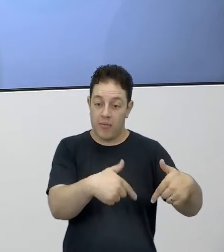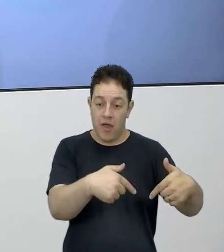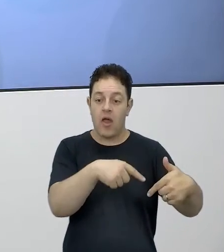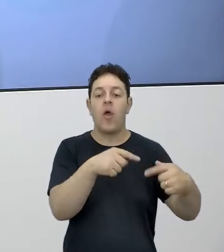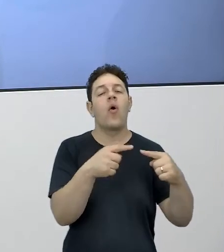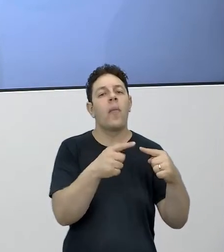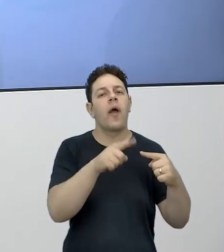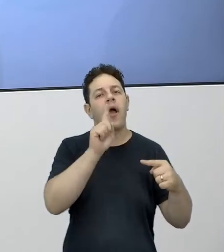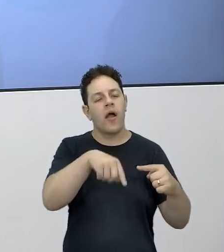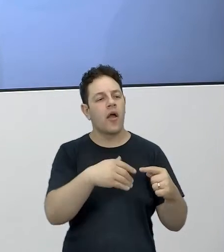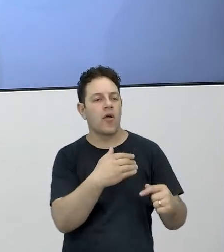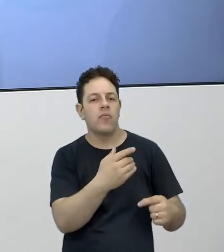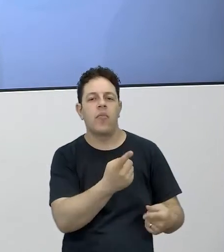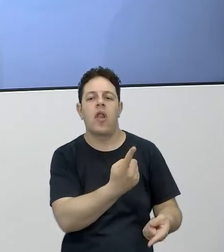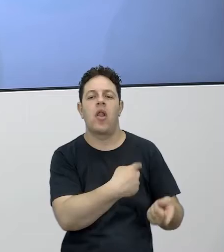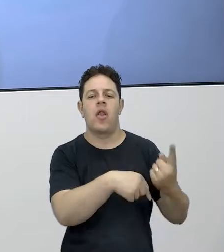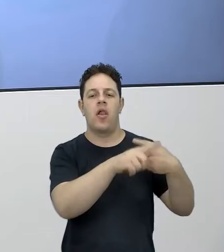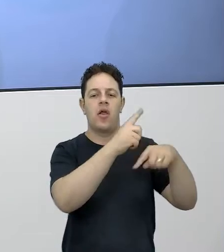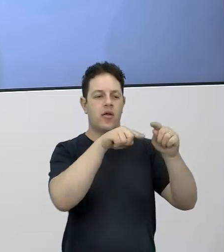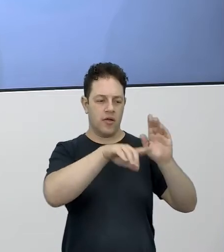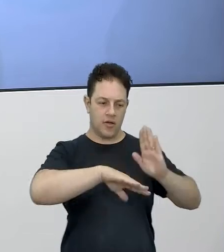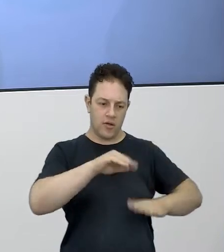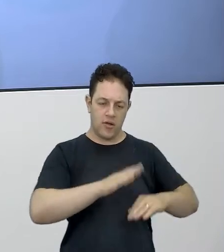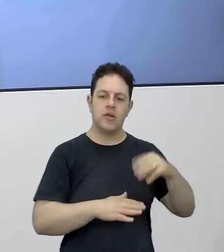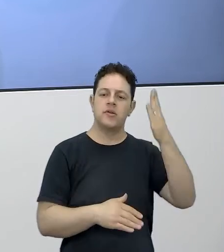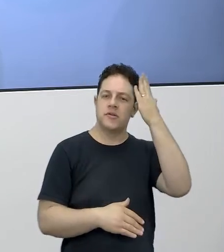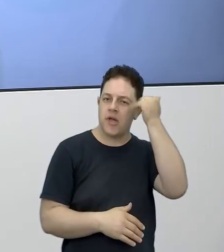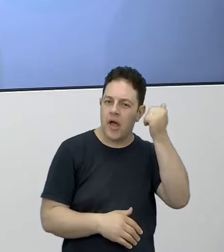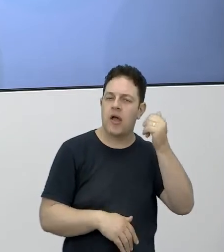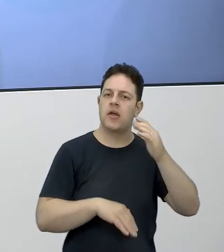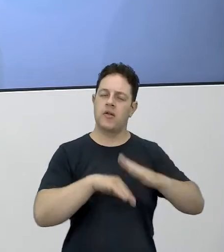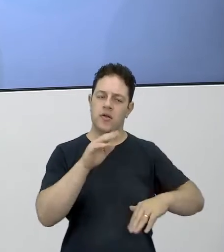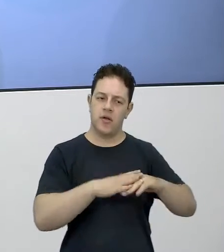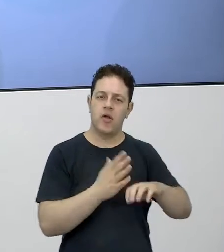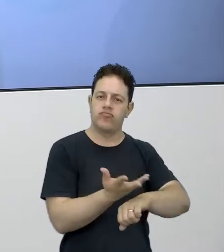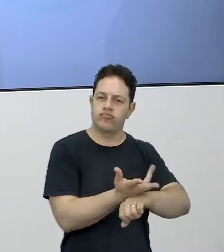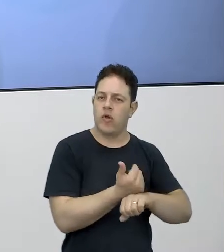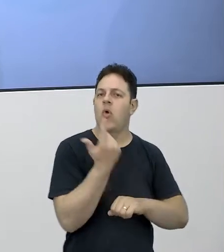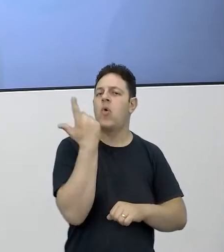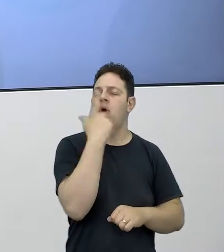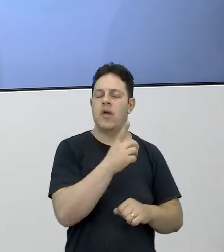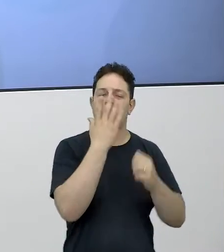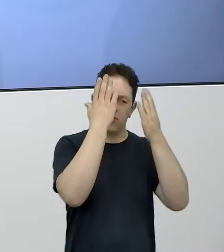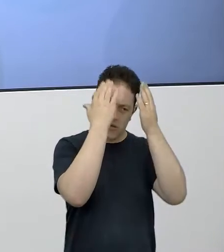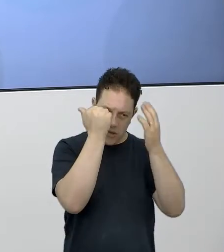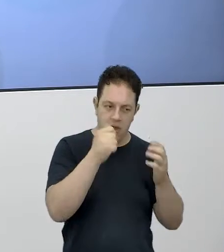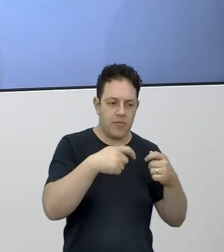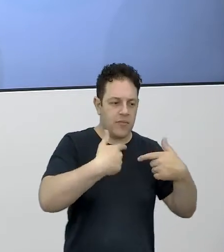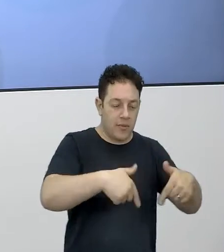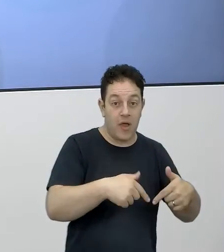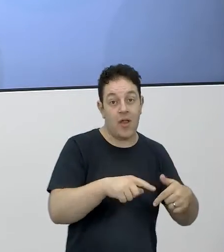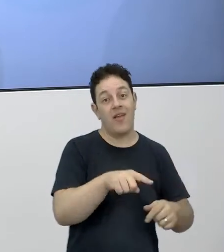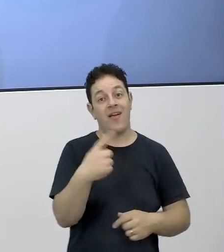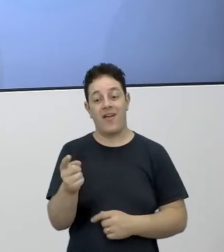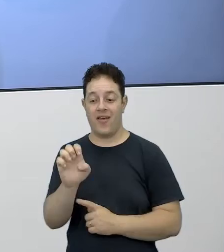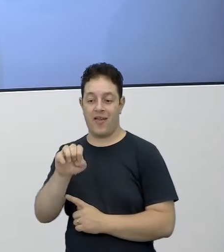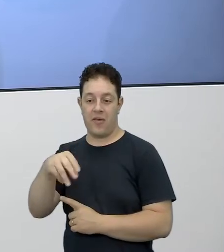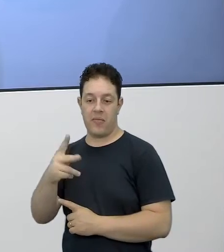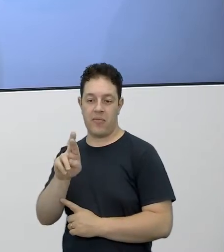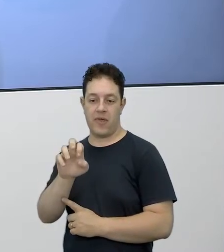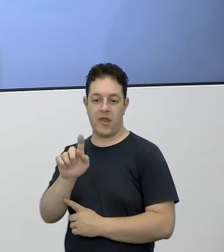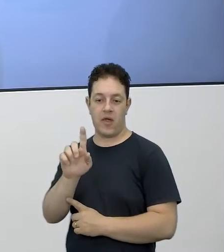encaminhamento profissional do qual você tem competência, do qual você tem habilidade e exerce. Emprego é quando você faz parte